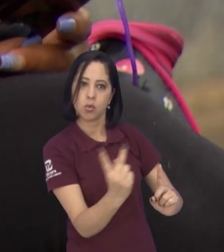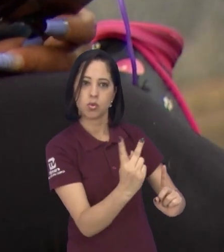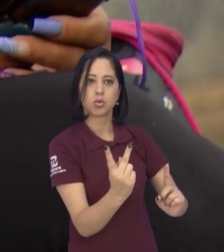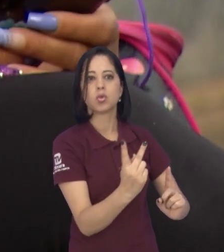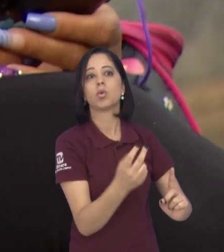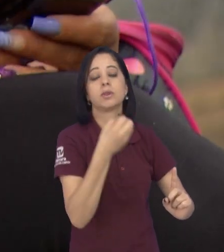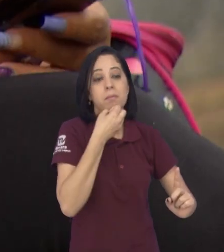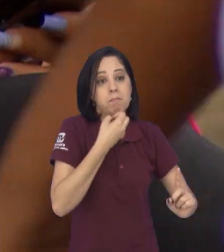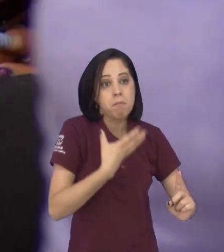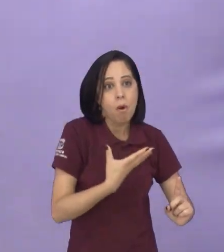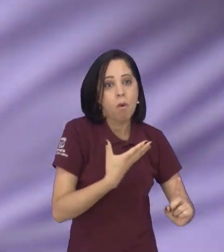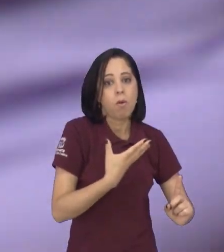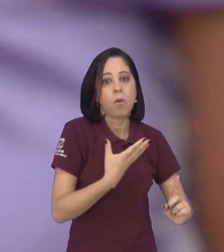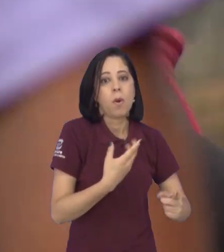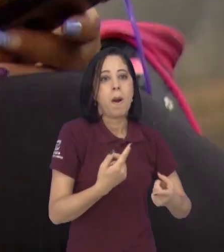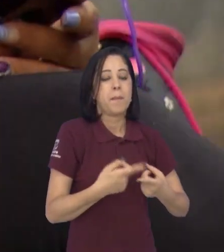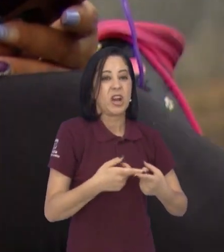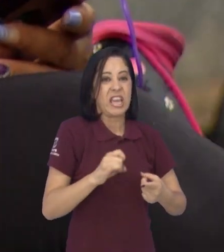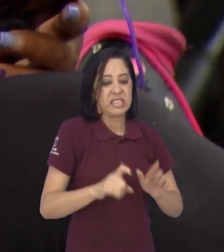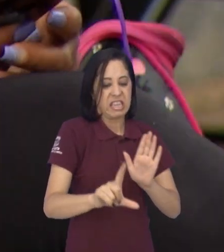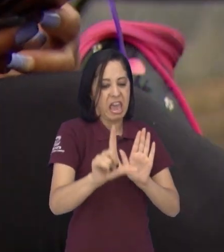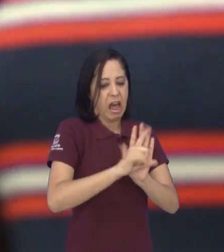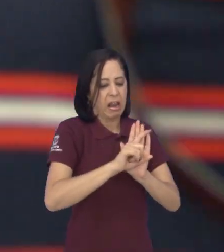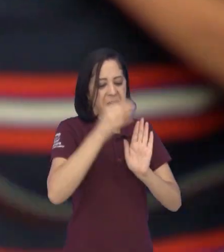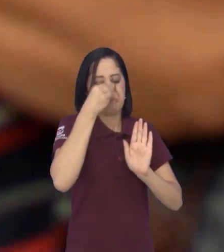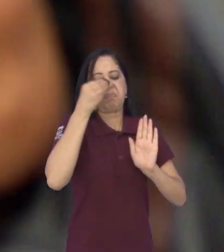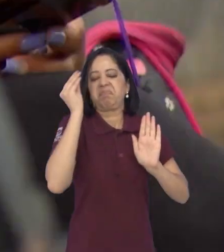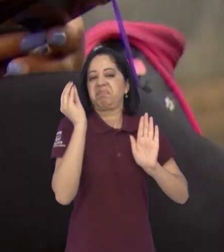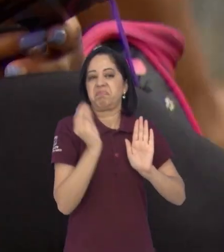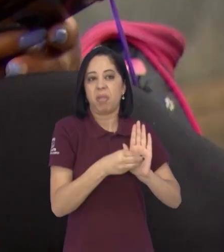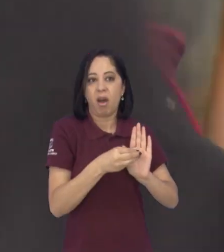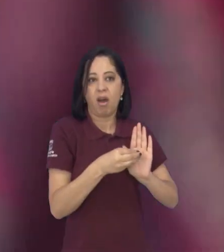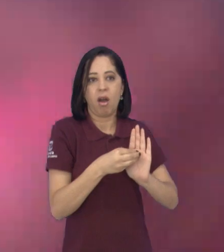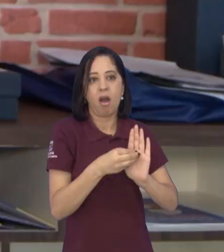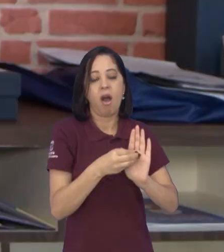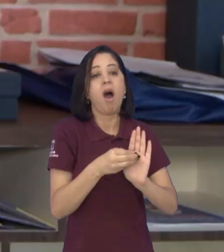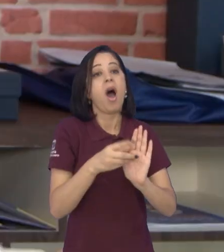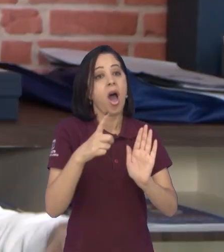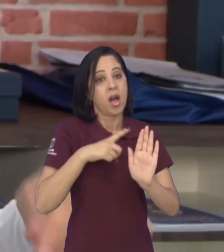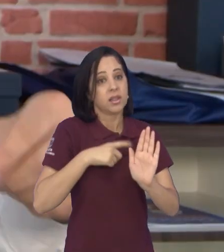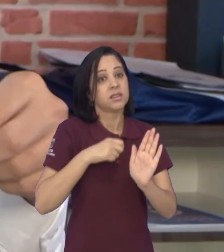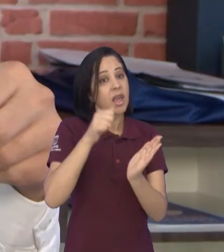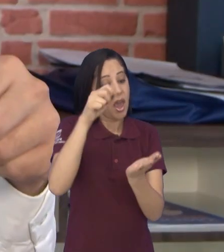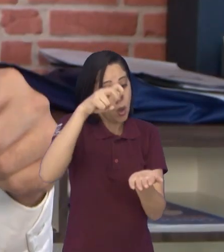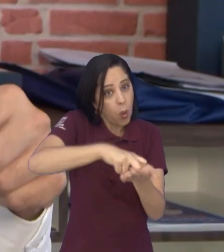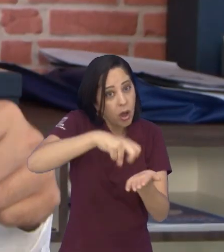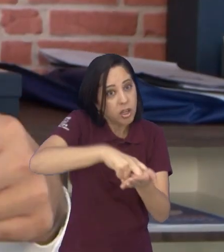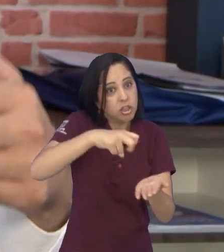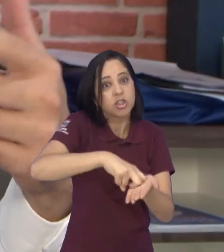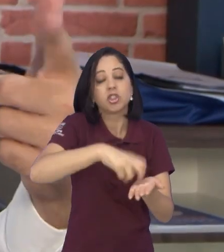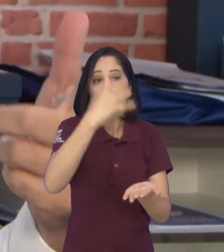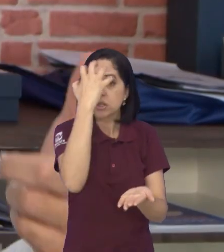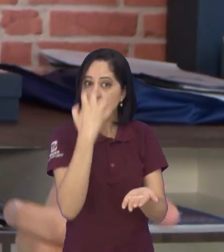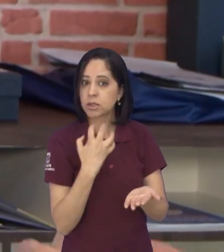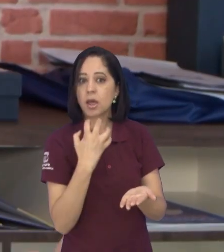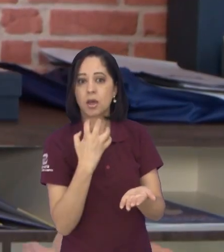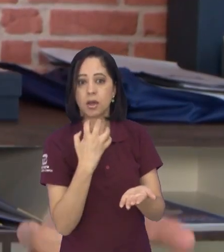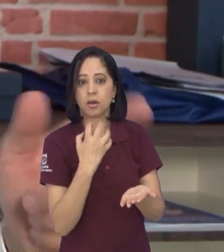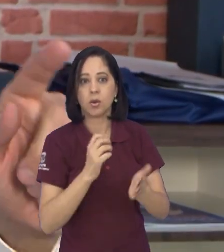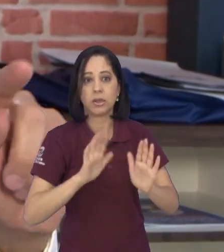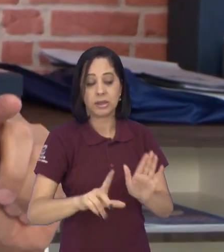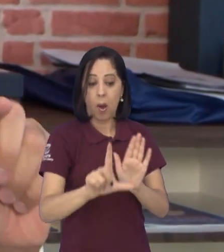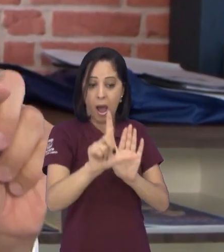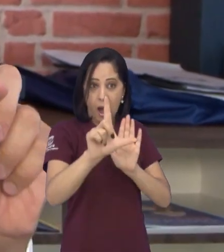multa muito grande do não cumprimento desse futuro vazamento. Então, além de estar